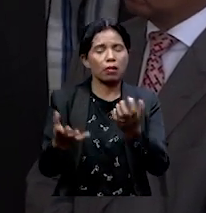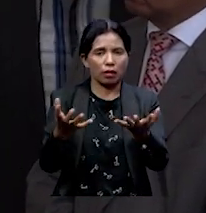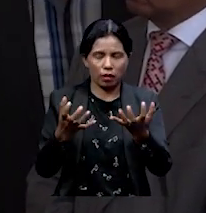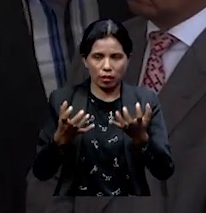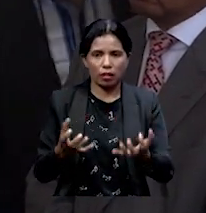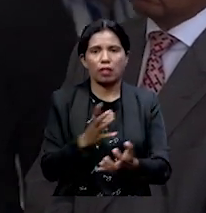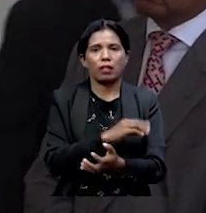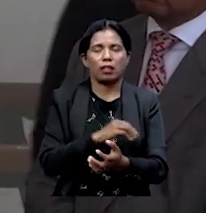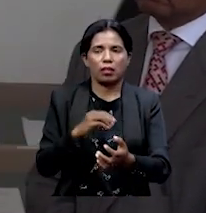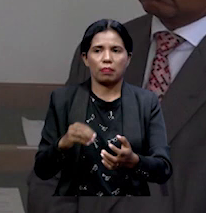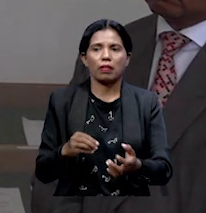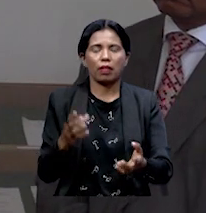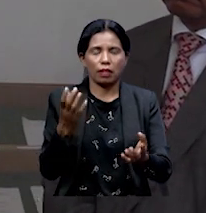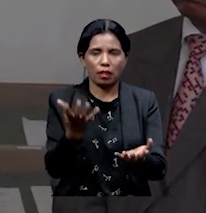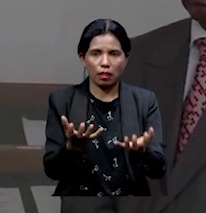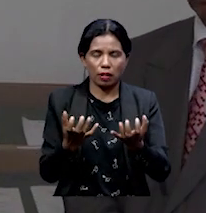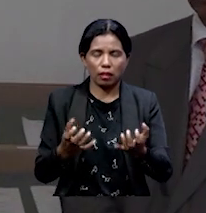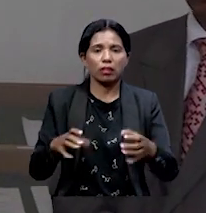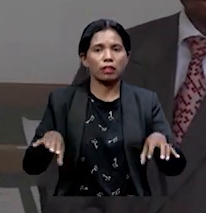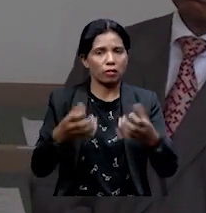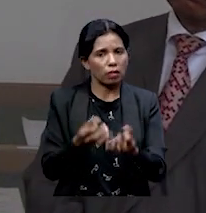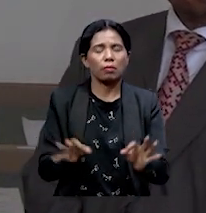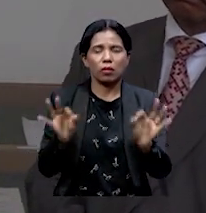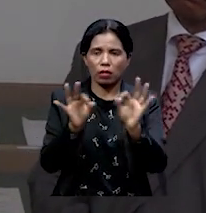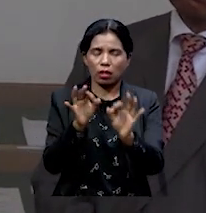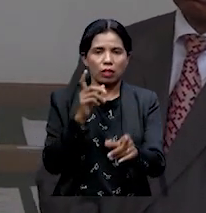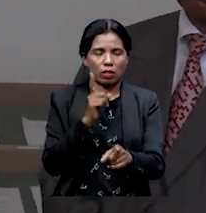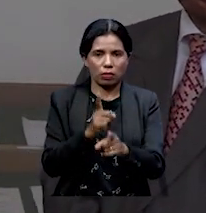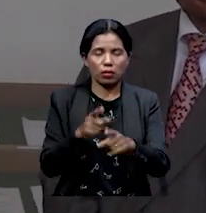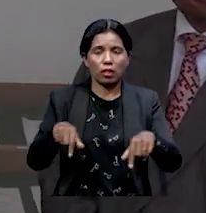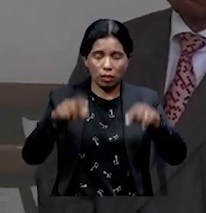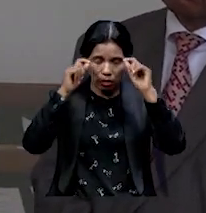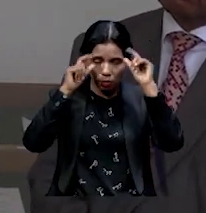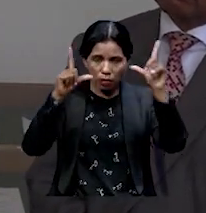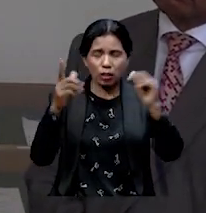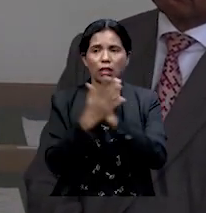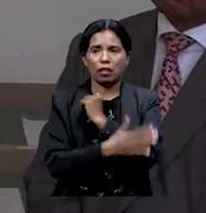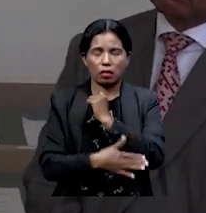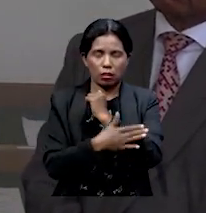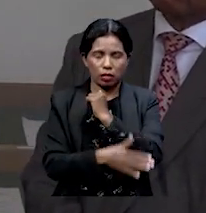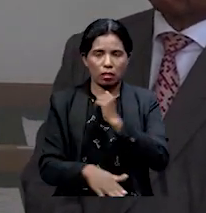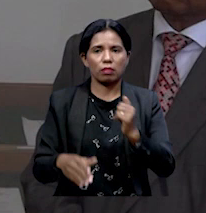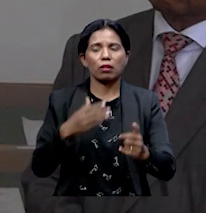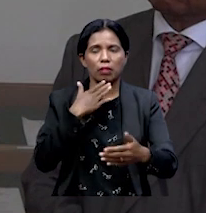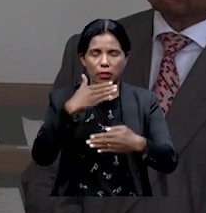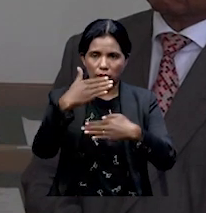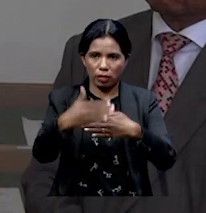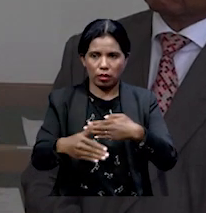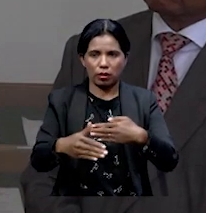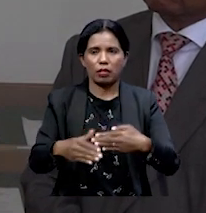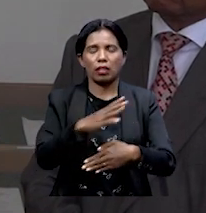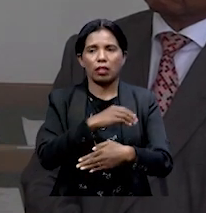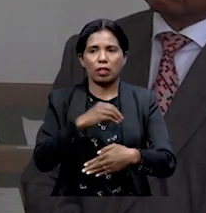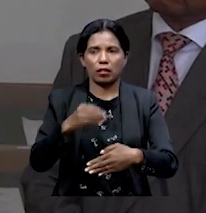acho que é uma coisa muito importante. Nisto, Timor-Leste é um país em avançado, um país que vai para o